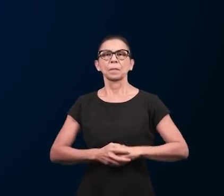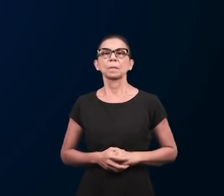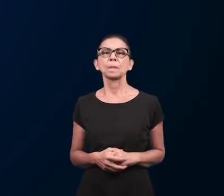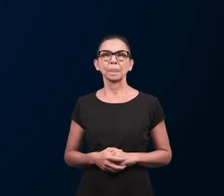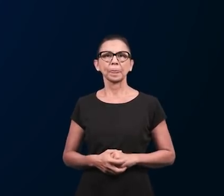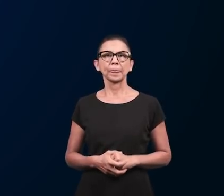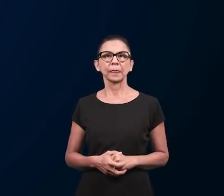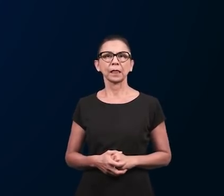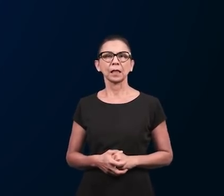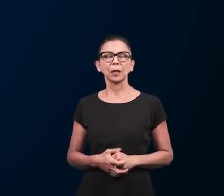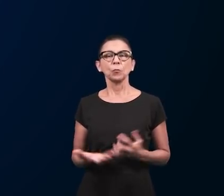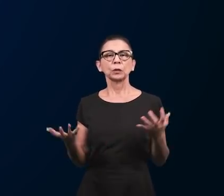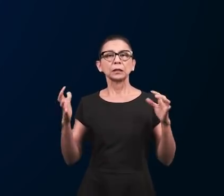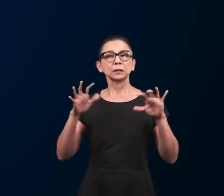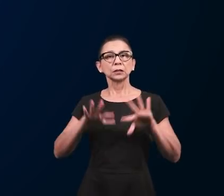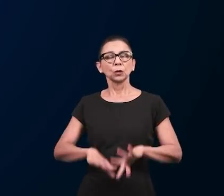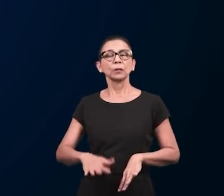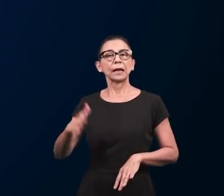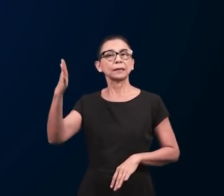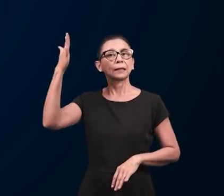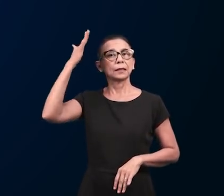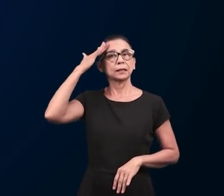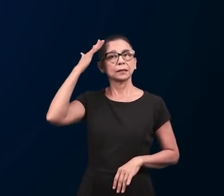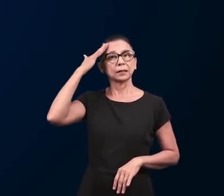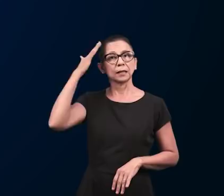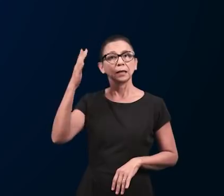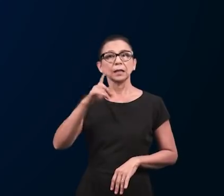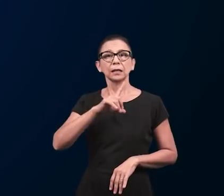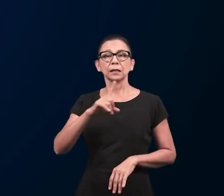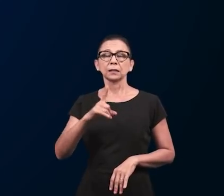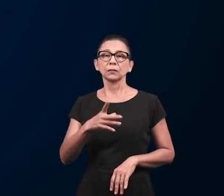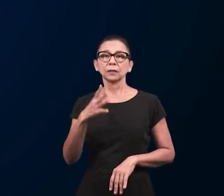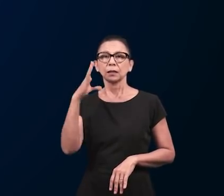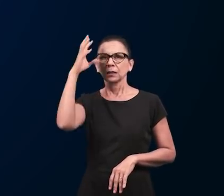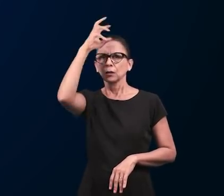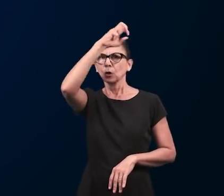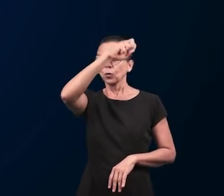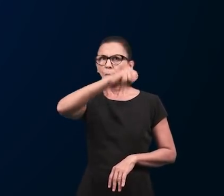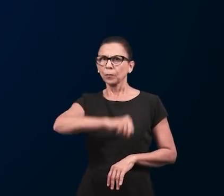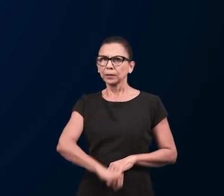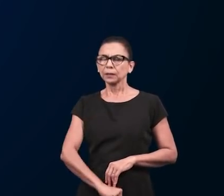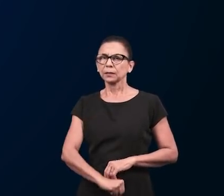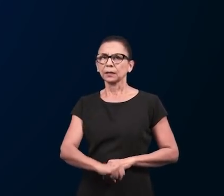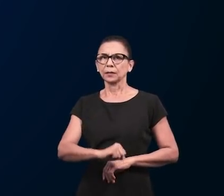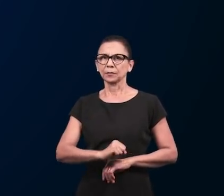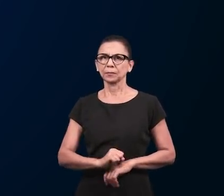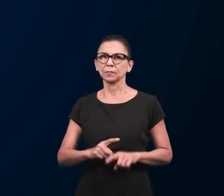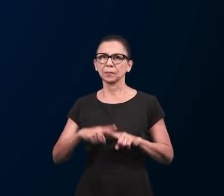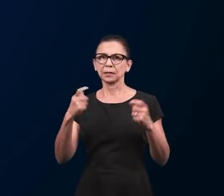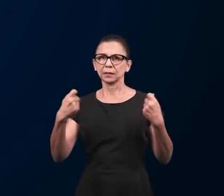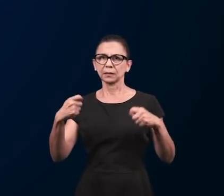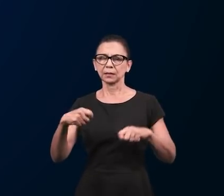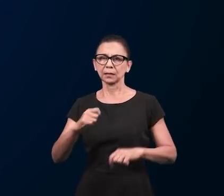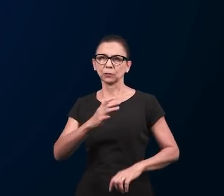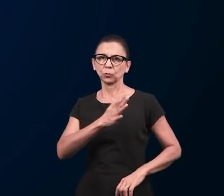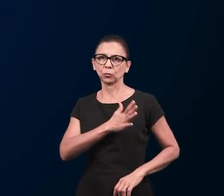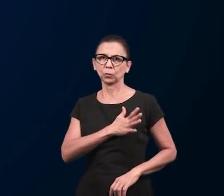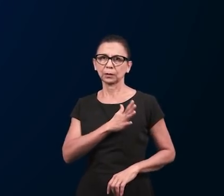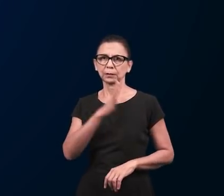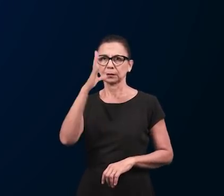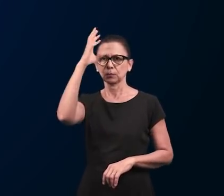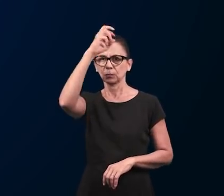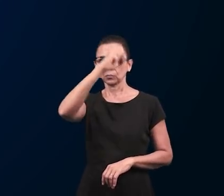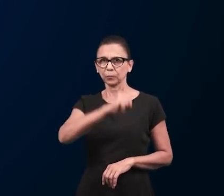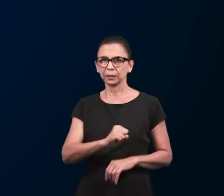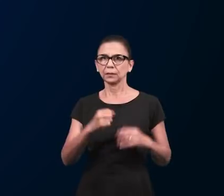os olhos, e ouçam com os ouvidos, e compreendam com o coração, e se convertam, e eu